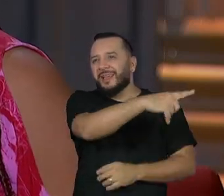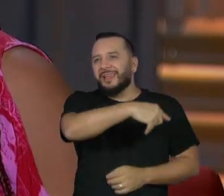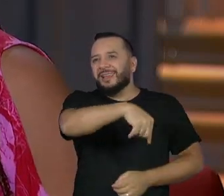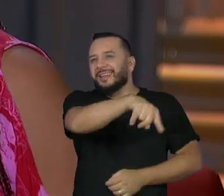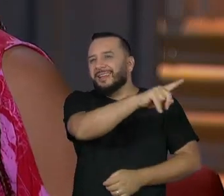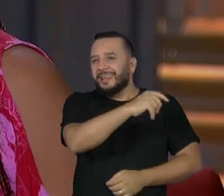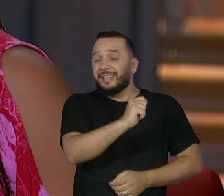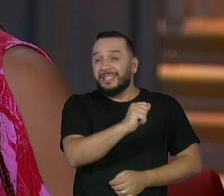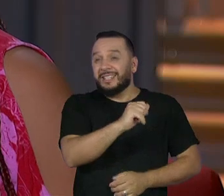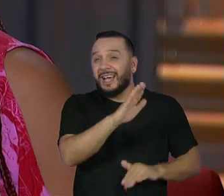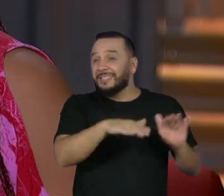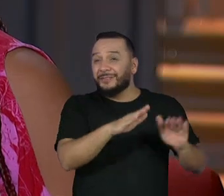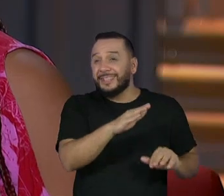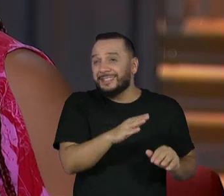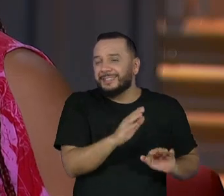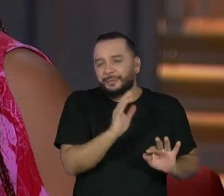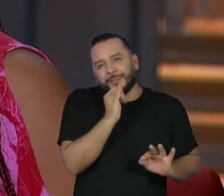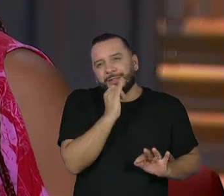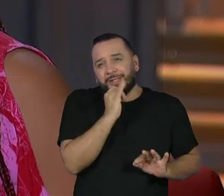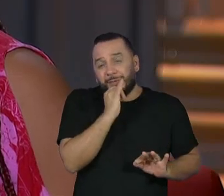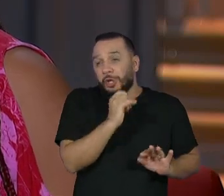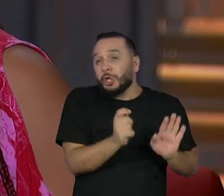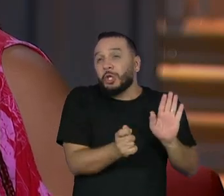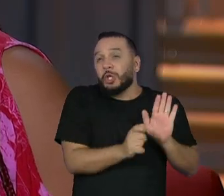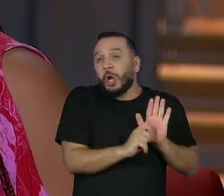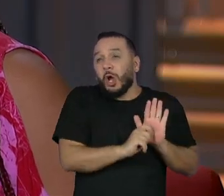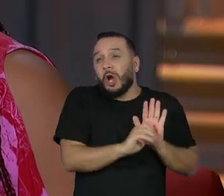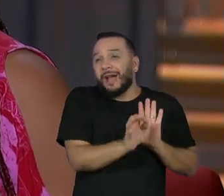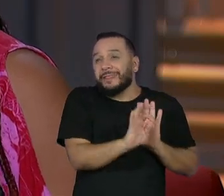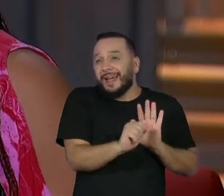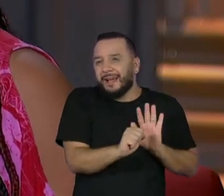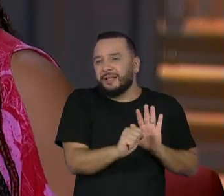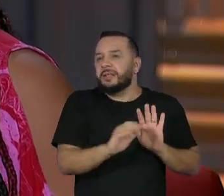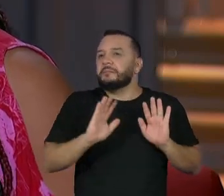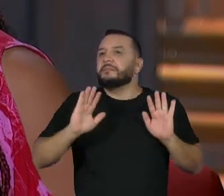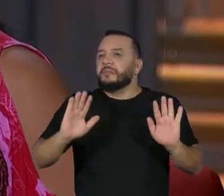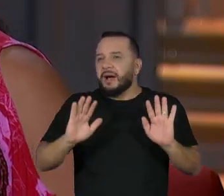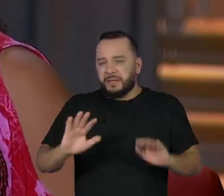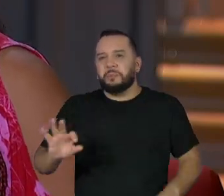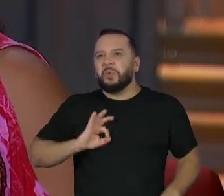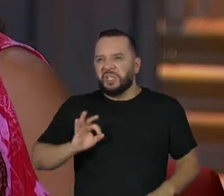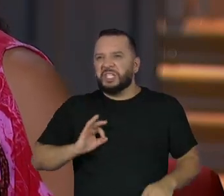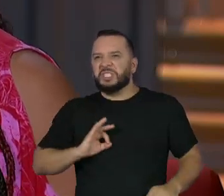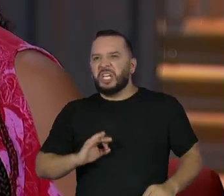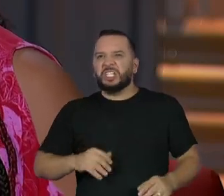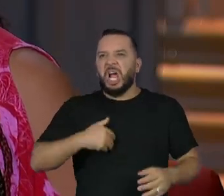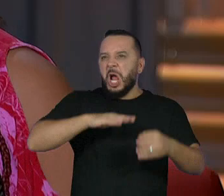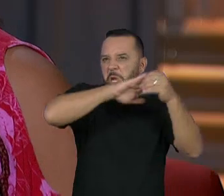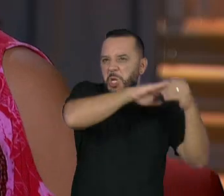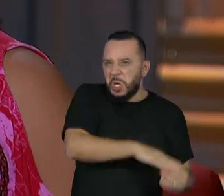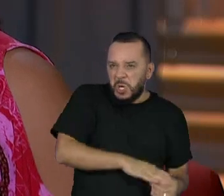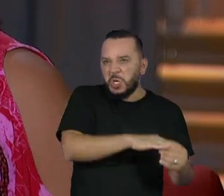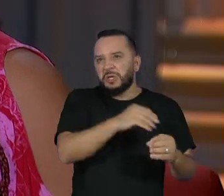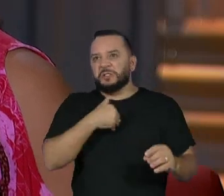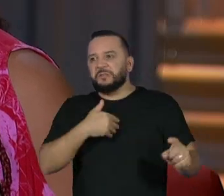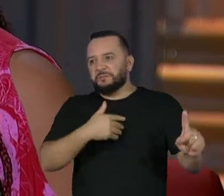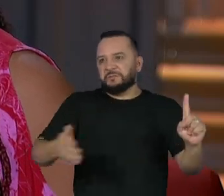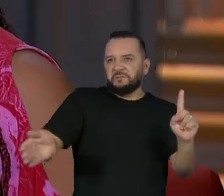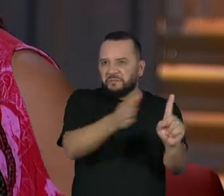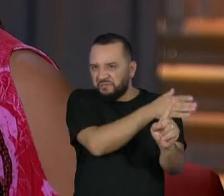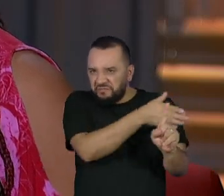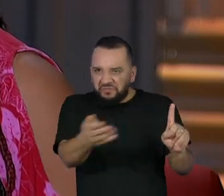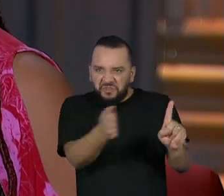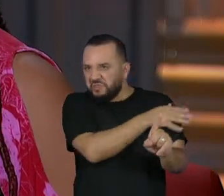não estejam com nenhuma substância ilícita, muito provavelmente ele é pego, ele é torturado e